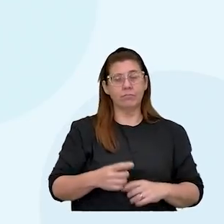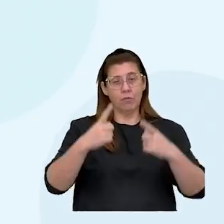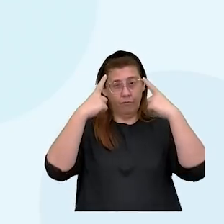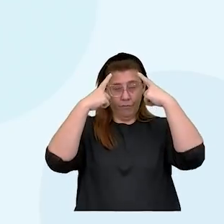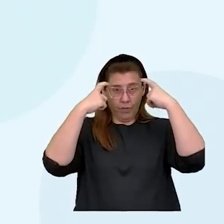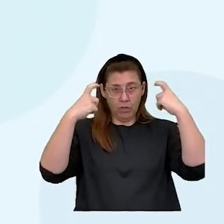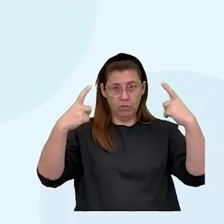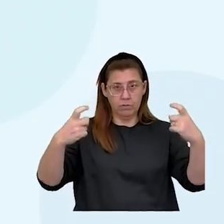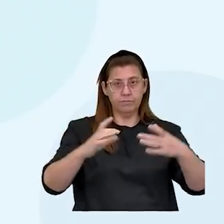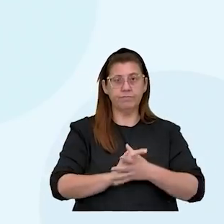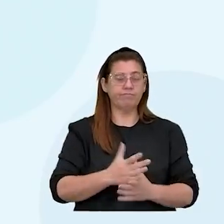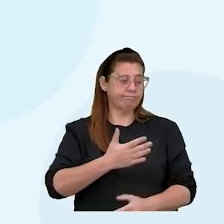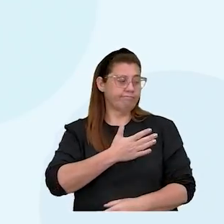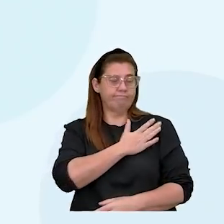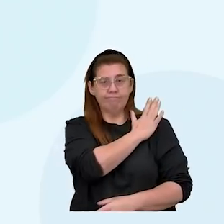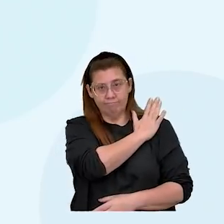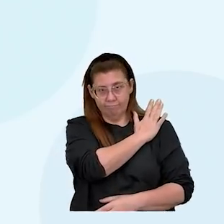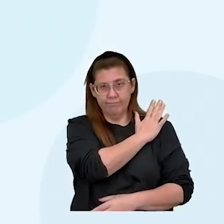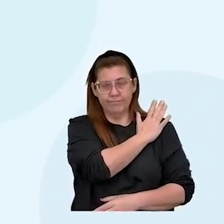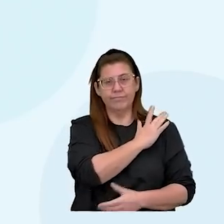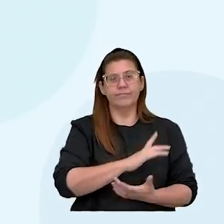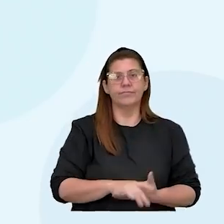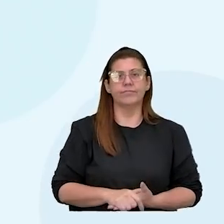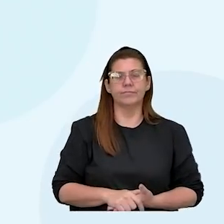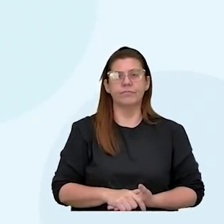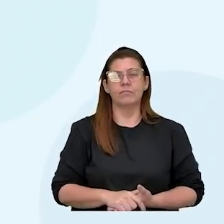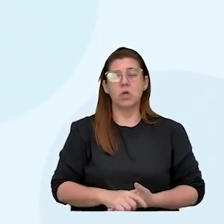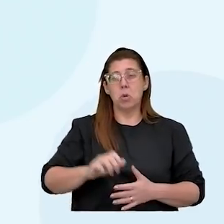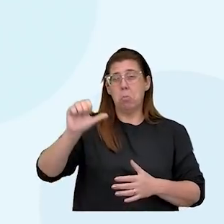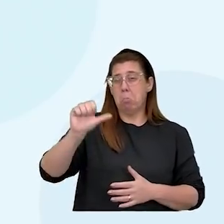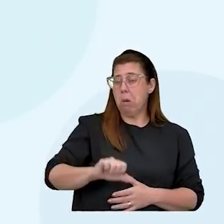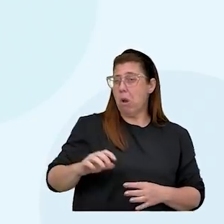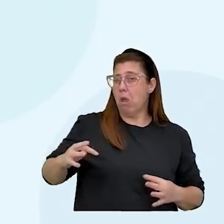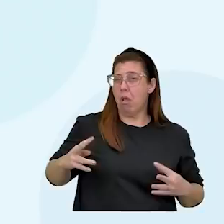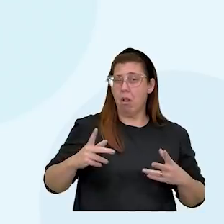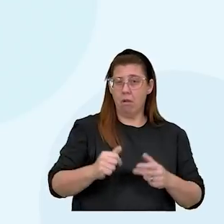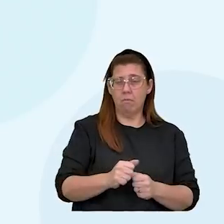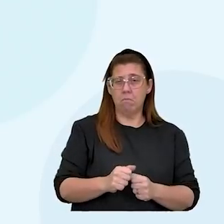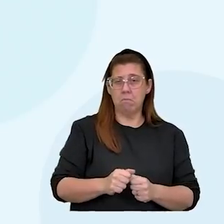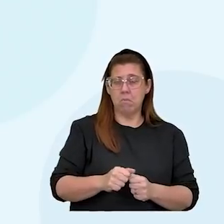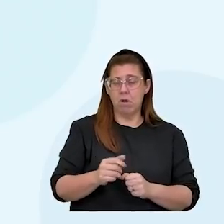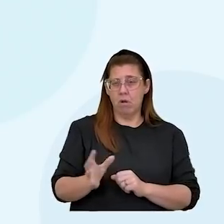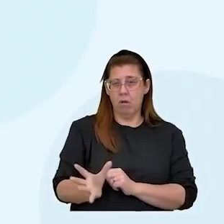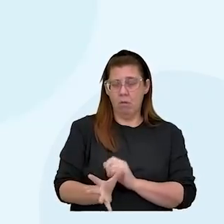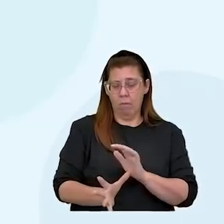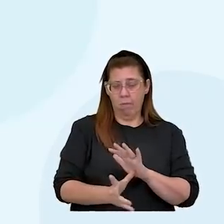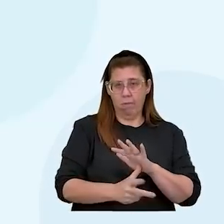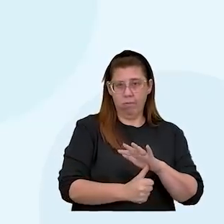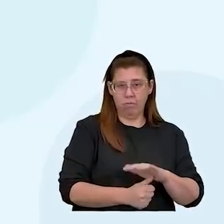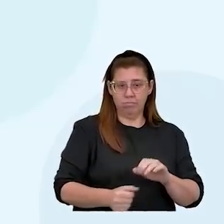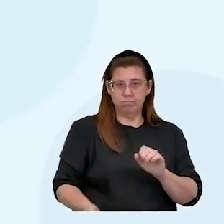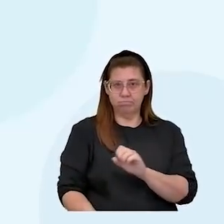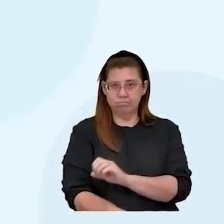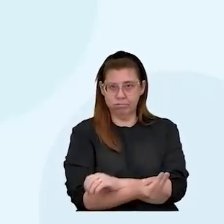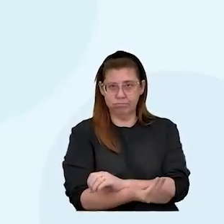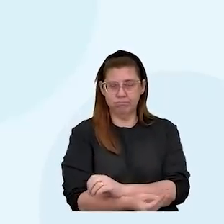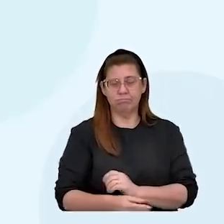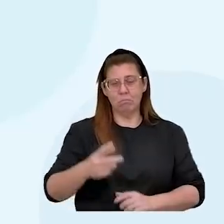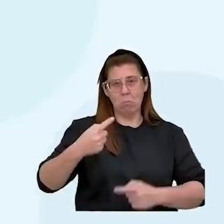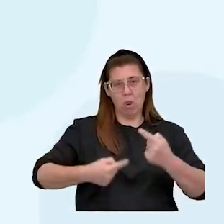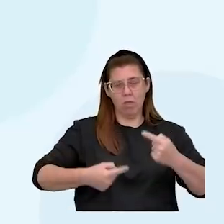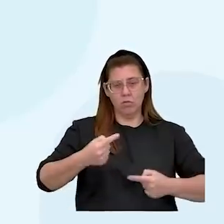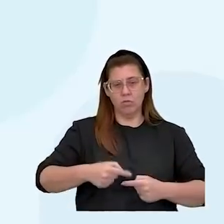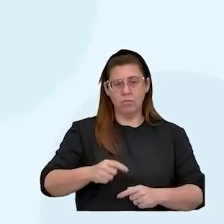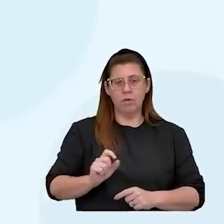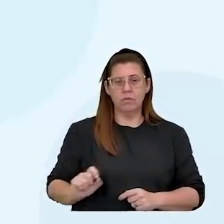violência, o preconceito e, o pior de todos, a corrupção política. Cada